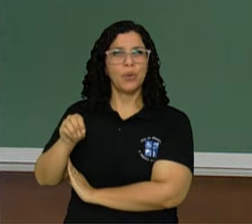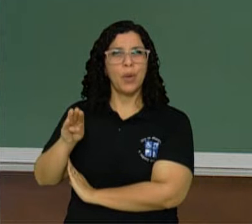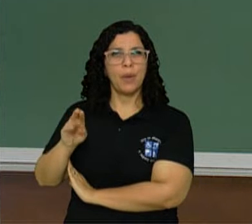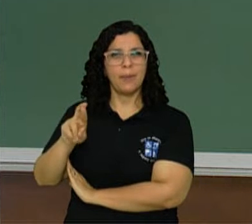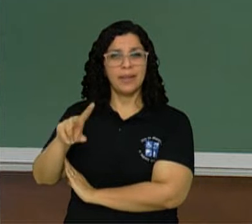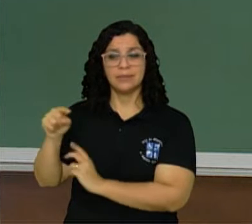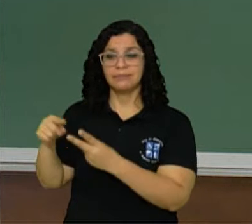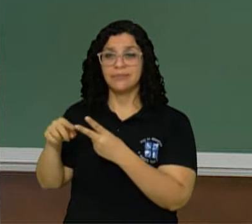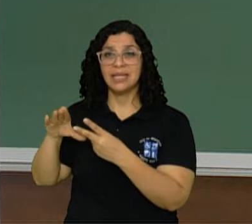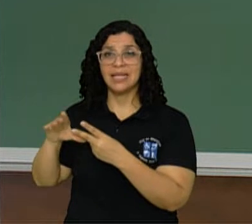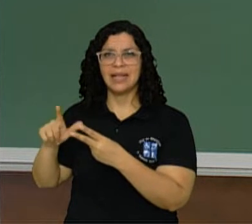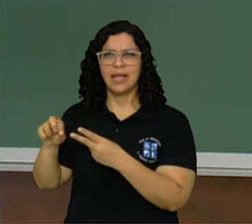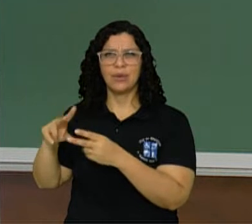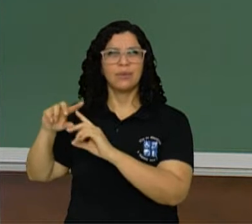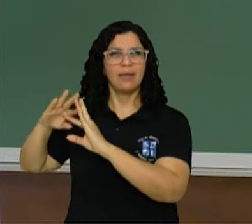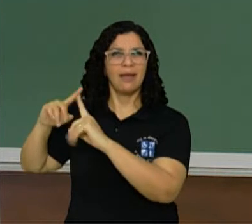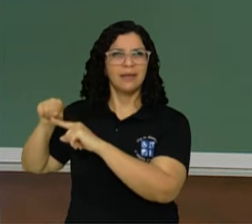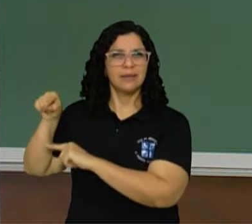para o clero.